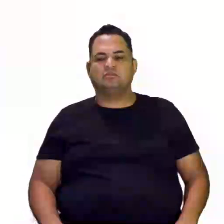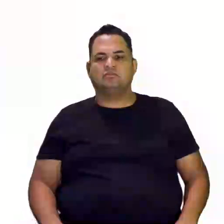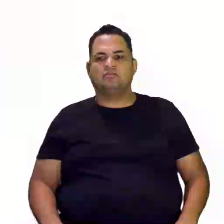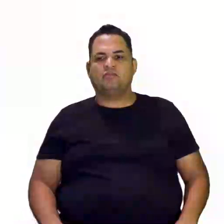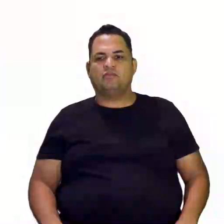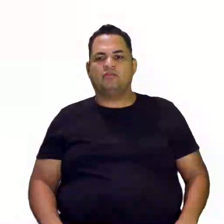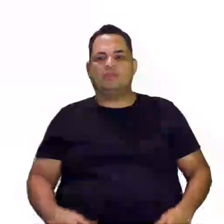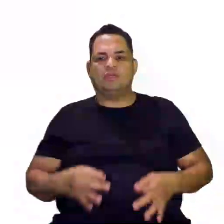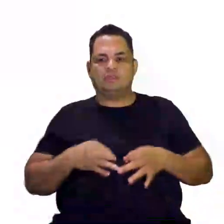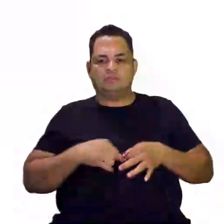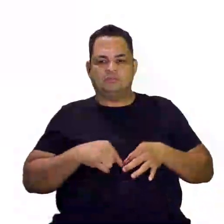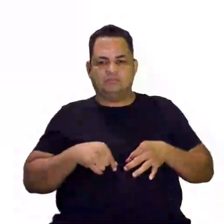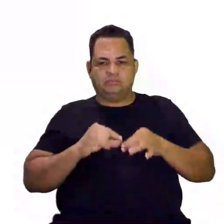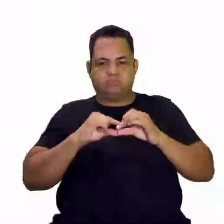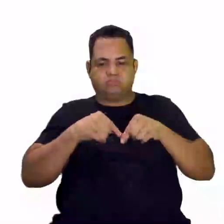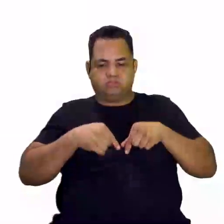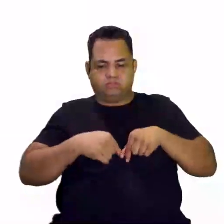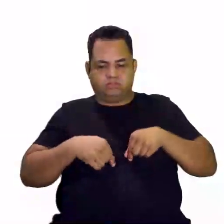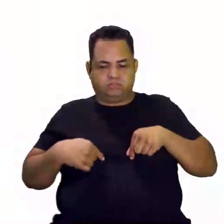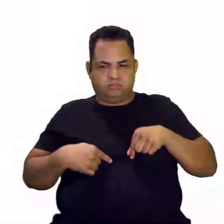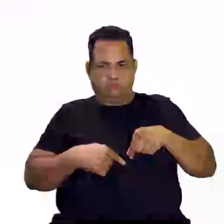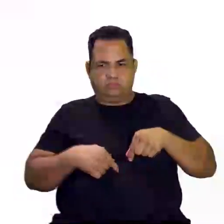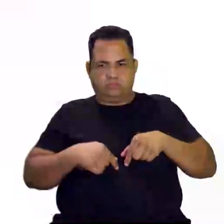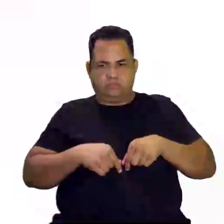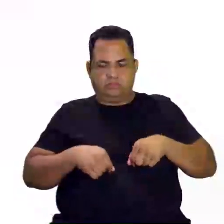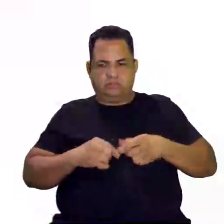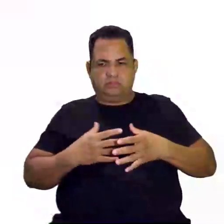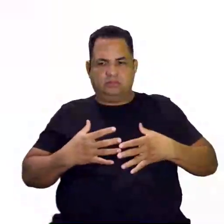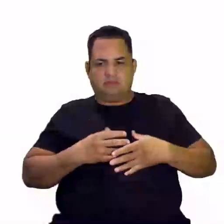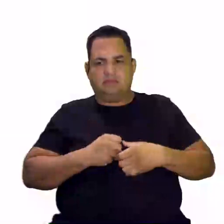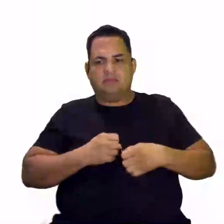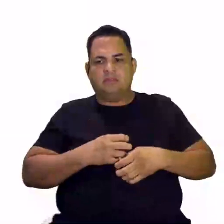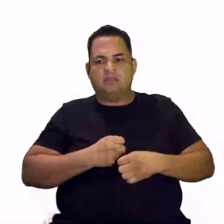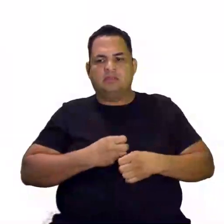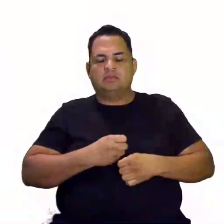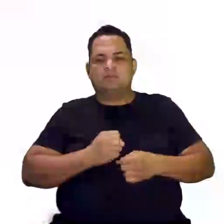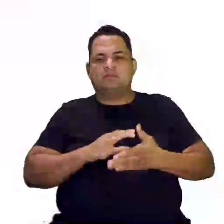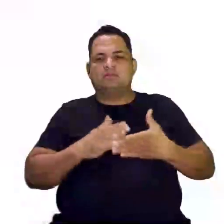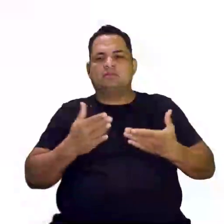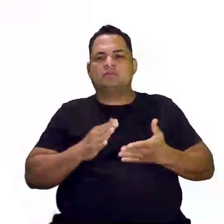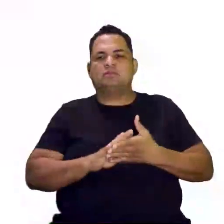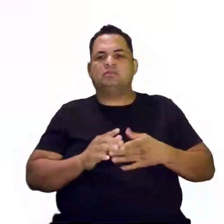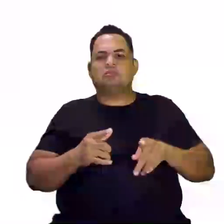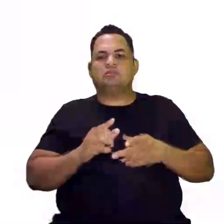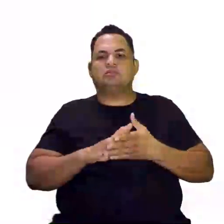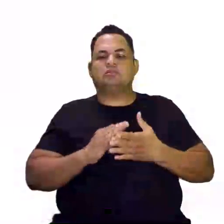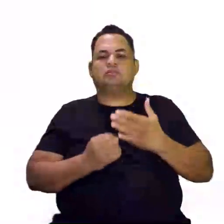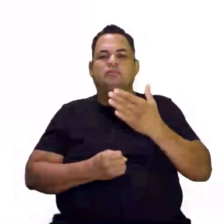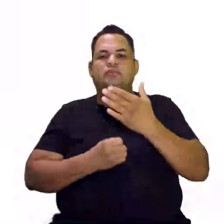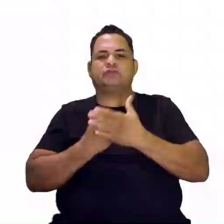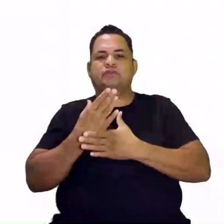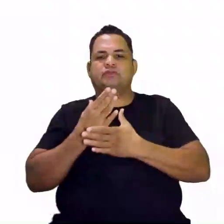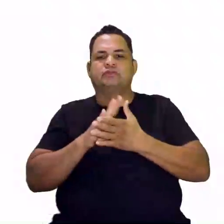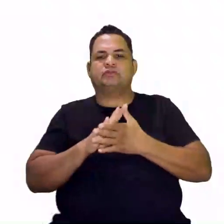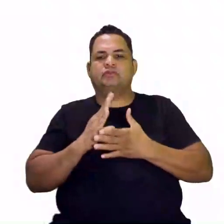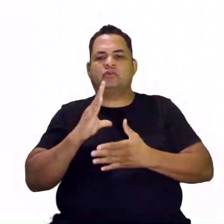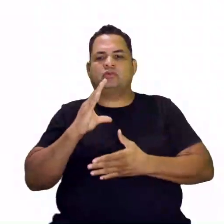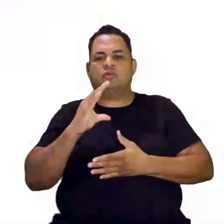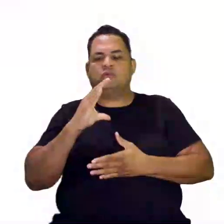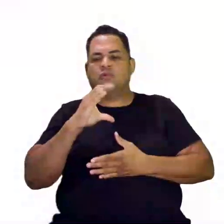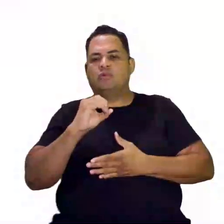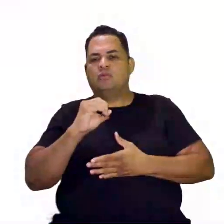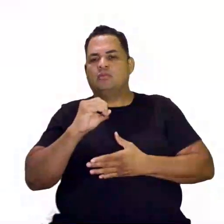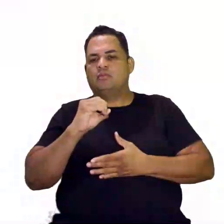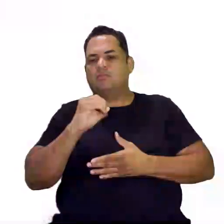fosse um estômagozinho, né? Um intestinozinho que vai fazer a digestão. E esses lisossomos, eles são originados aqui, ó, do complexo de Golgi,